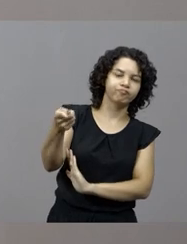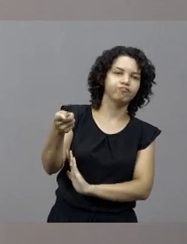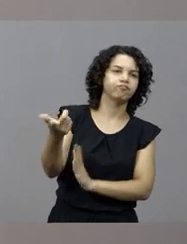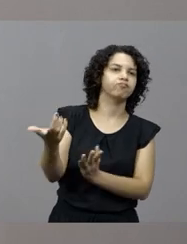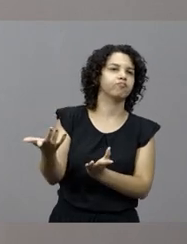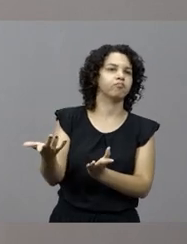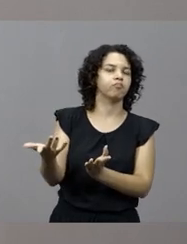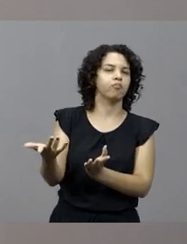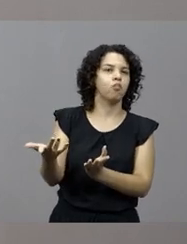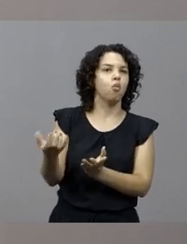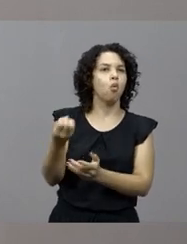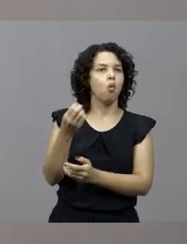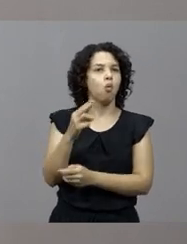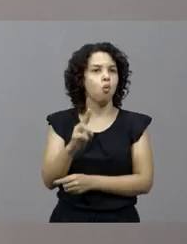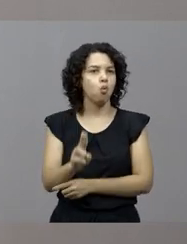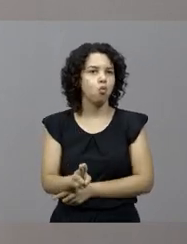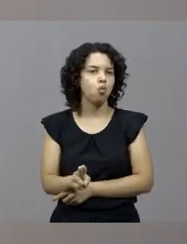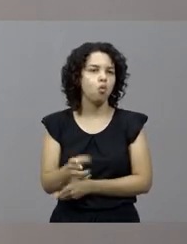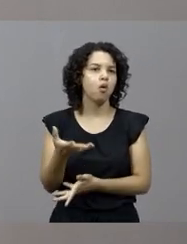buscar um possível